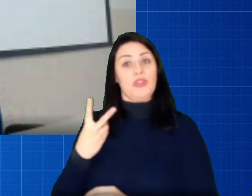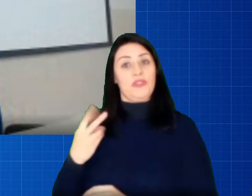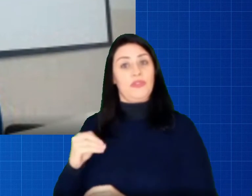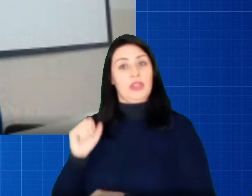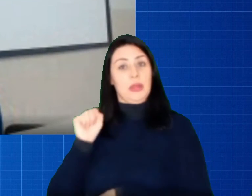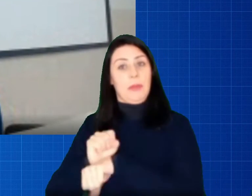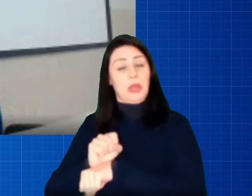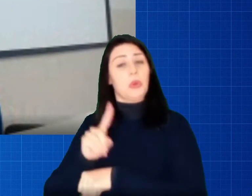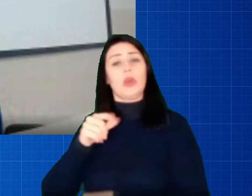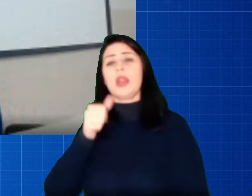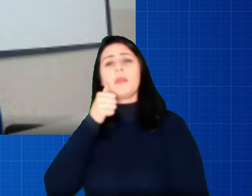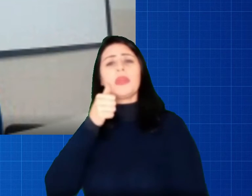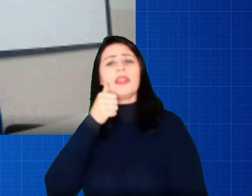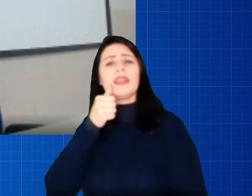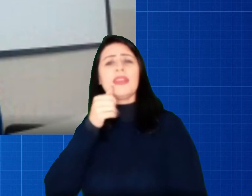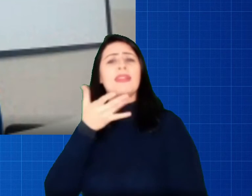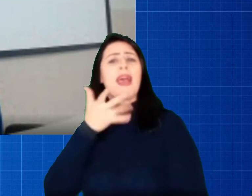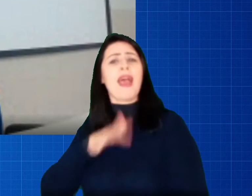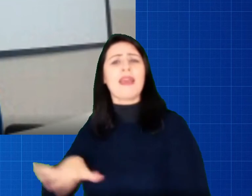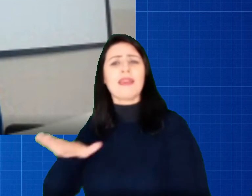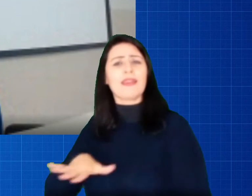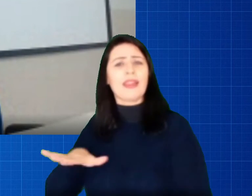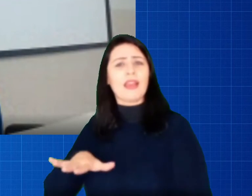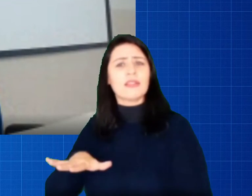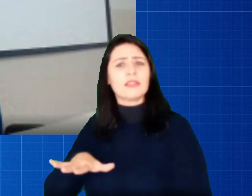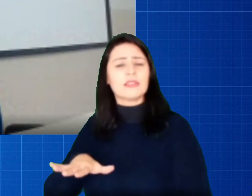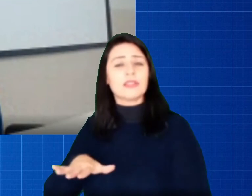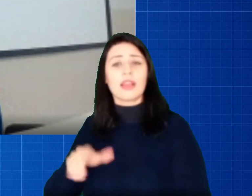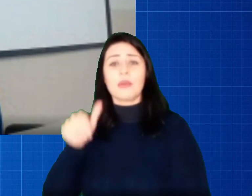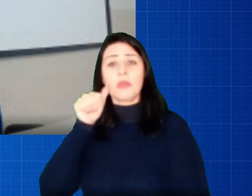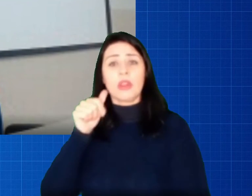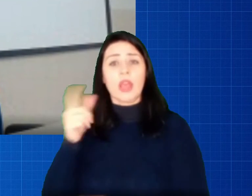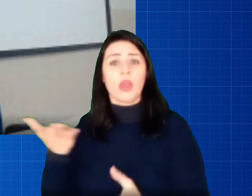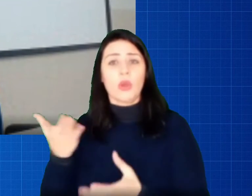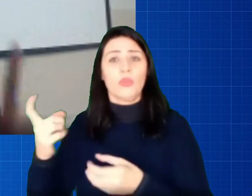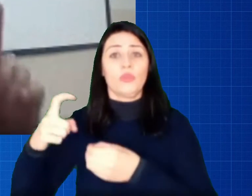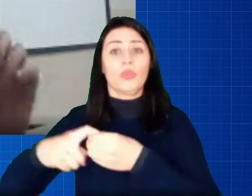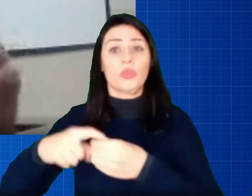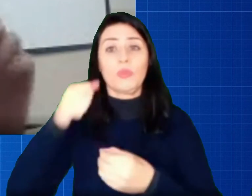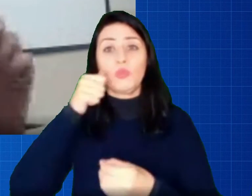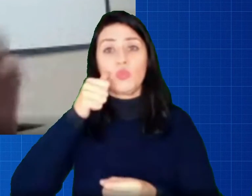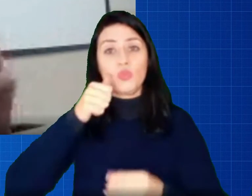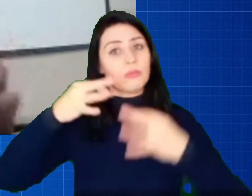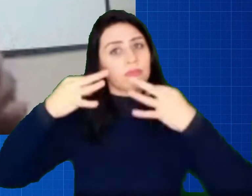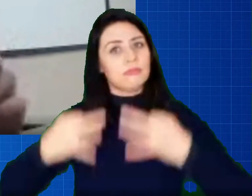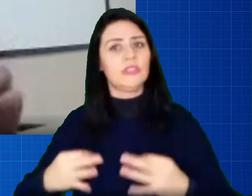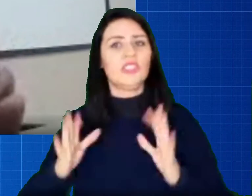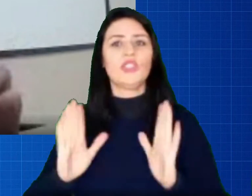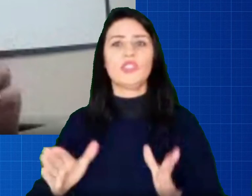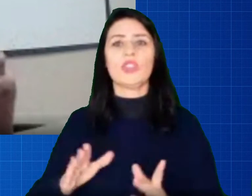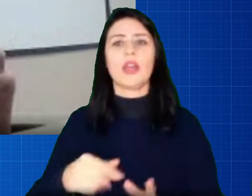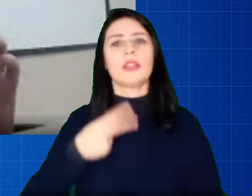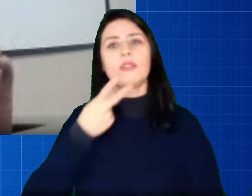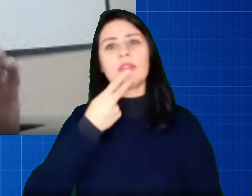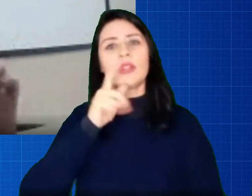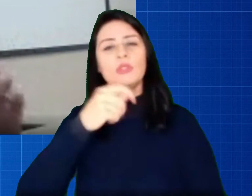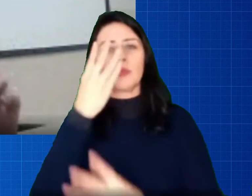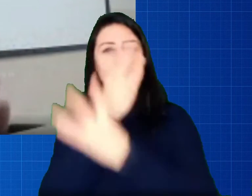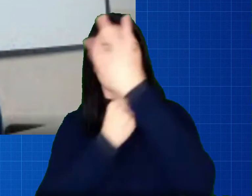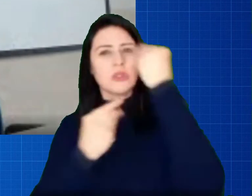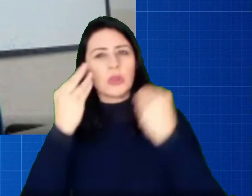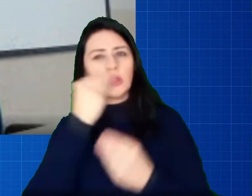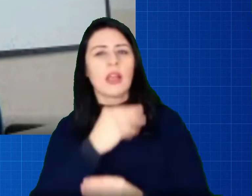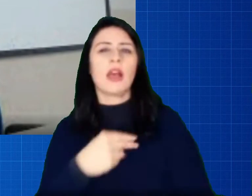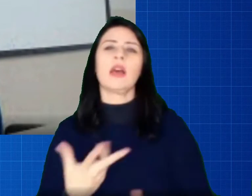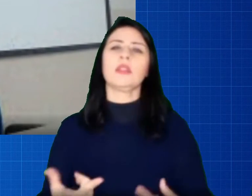para voltar para a escola agora. Ela saiu menina em 2020, porque é muito rápido esse período. Ela saiu uma menina